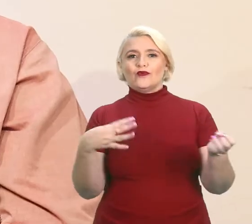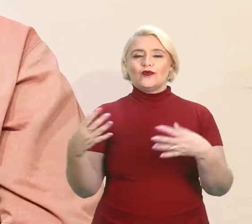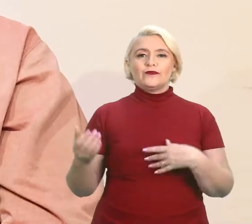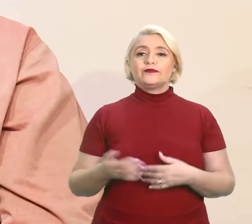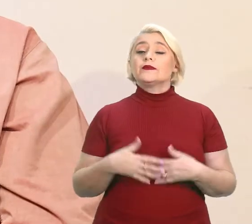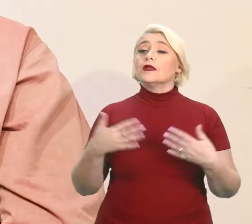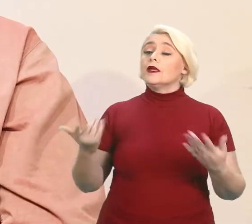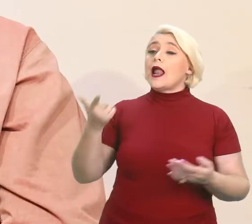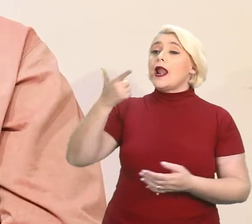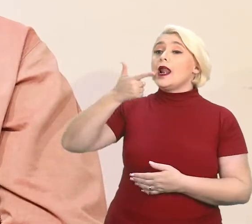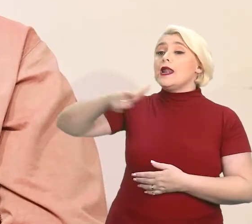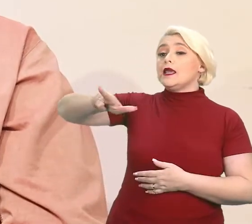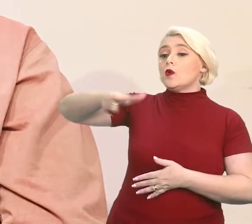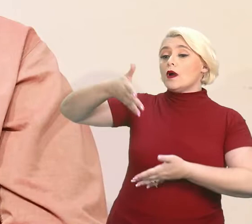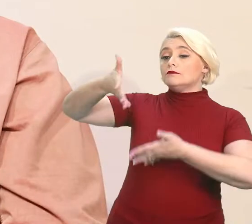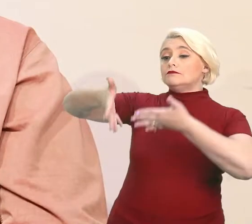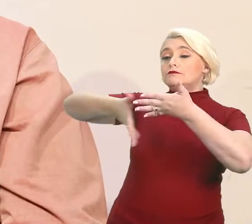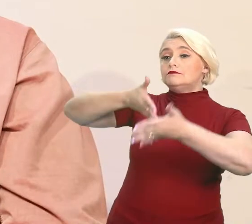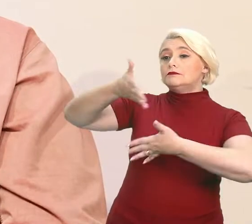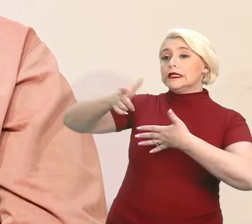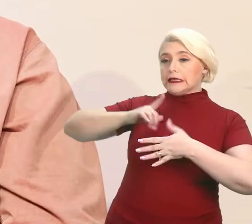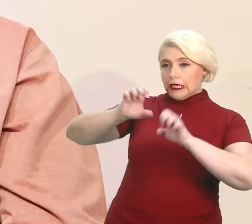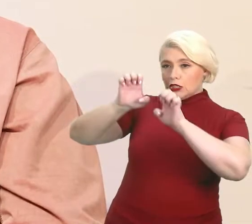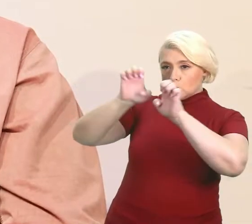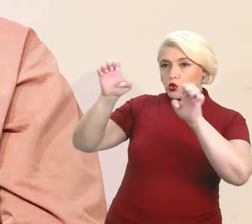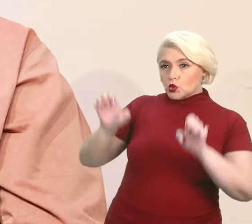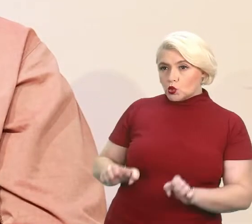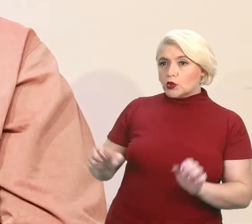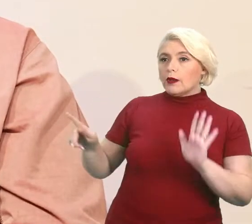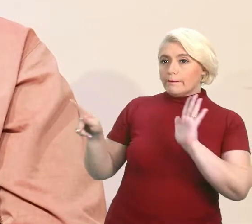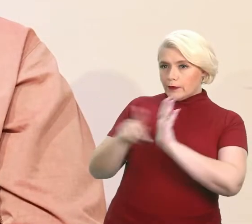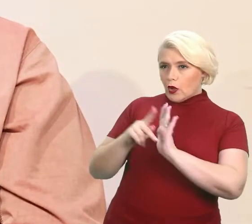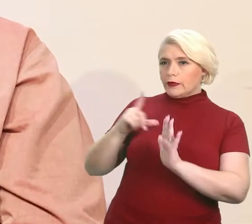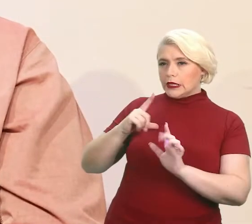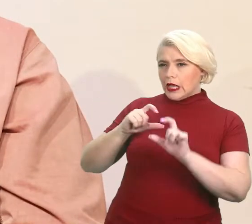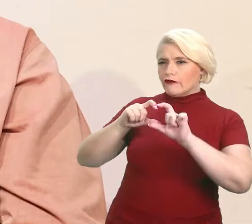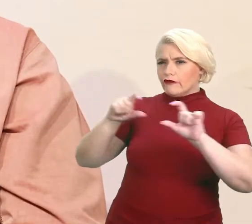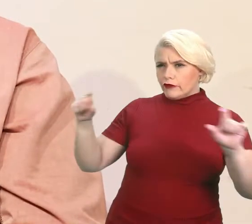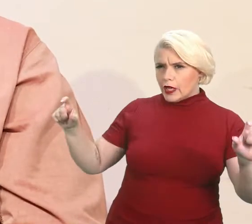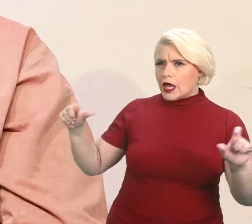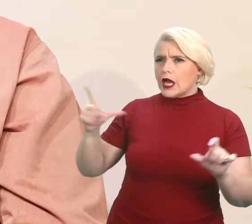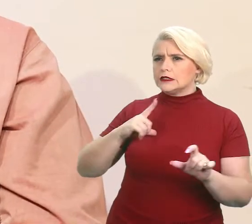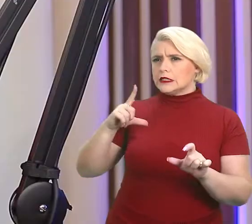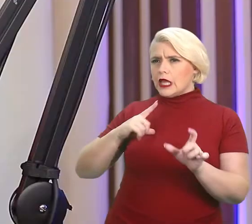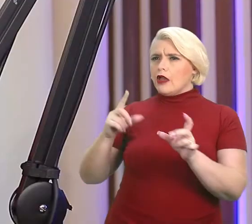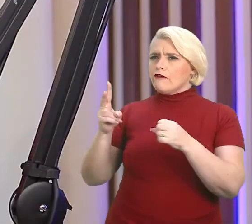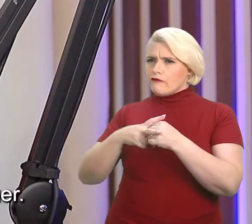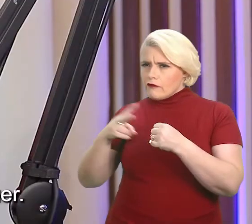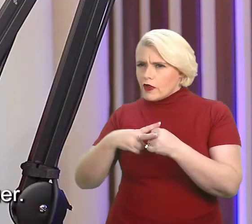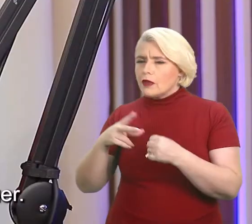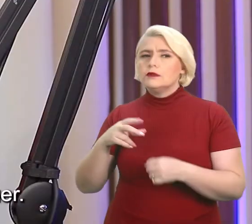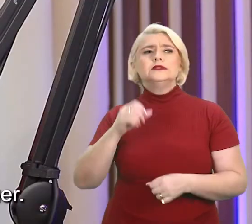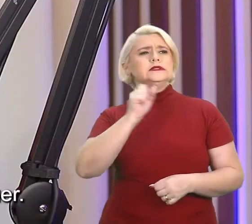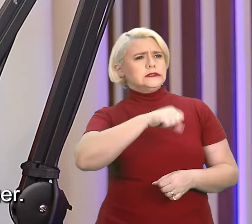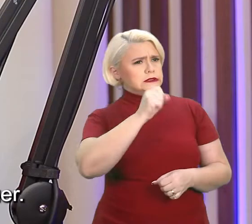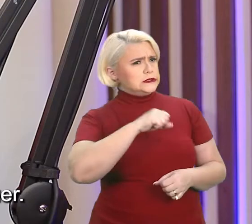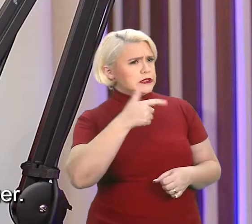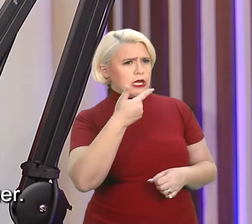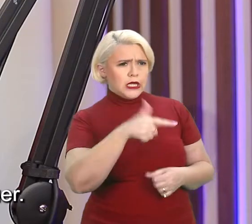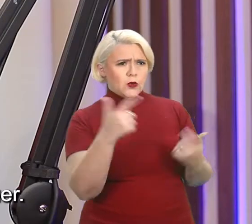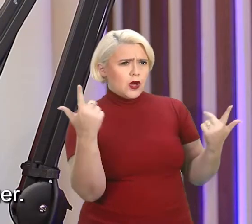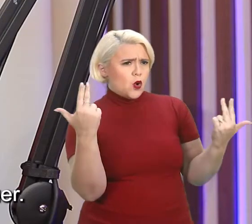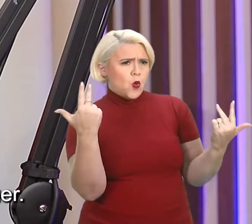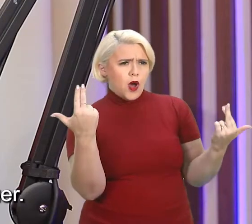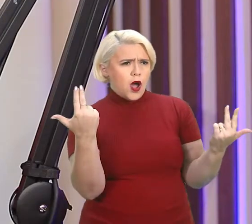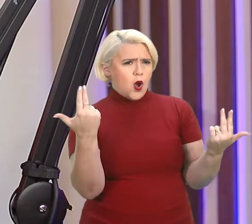a língua, ela é estruturada, assim, com frases, tem verbos? Sim, a língua é como uma